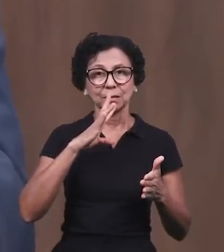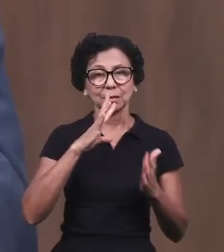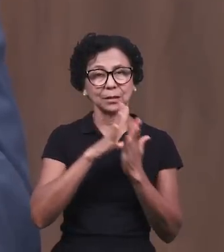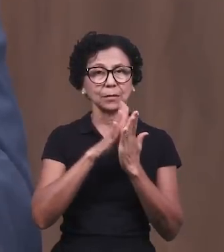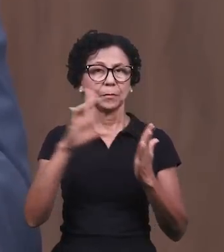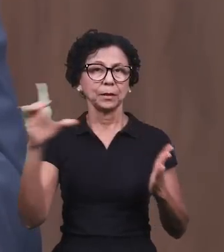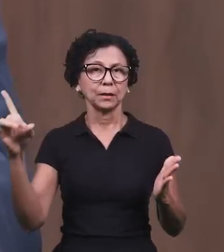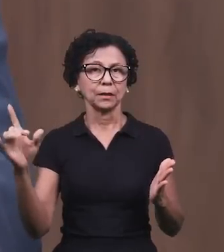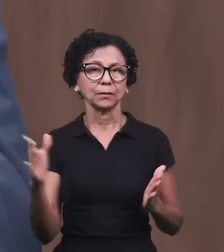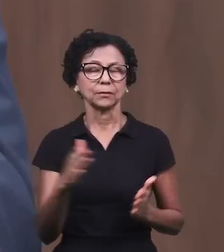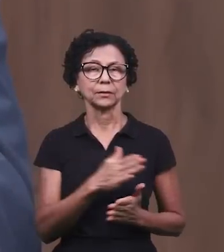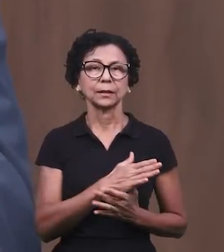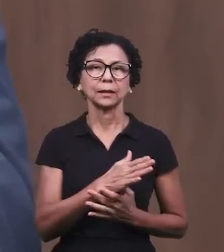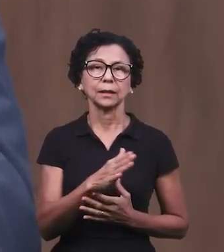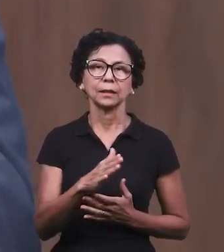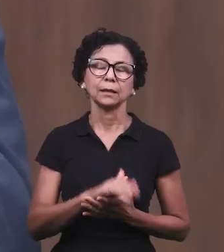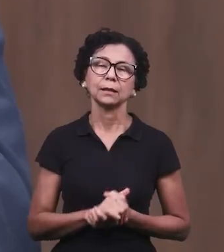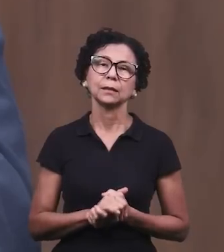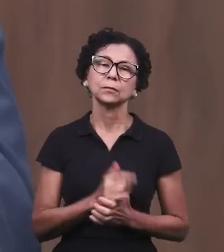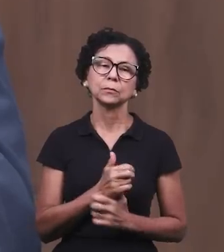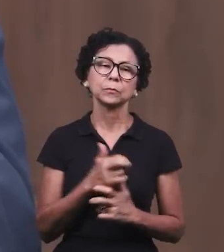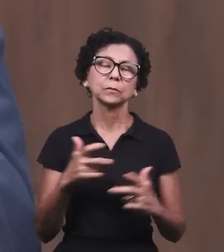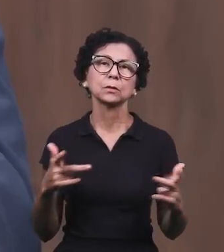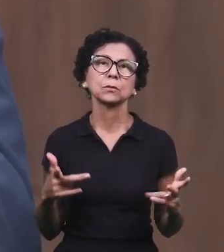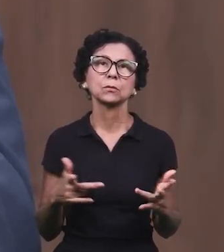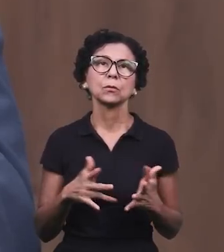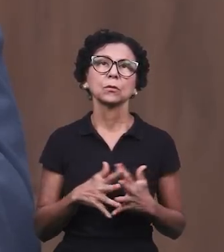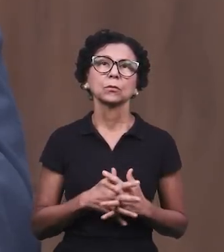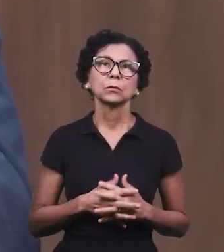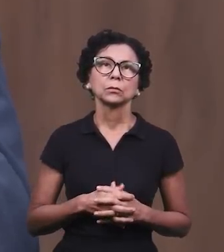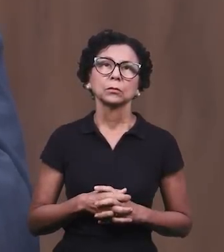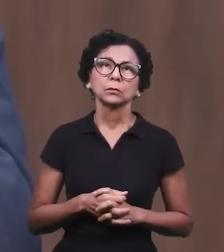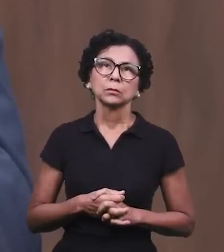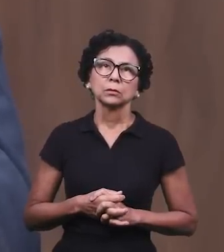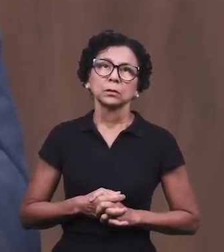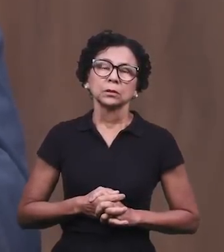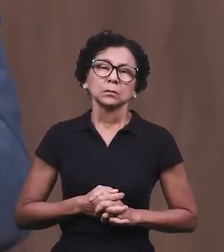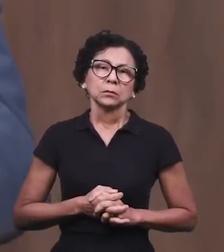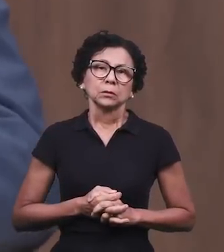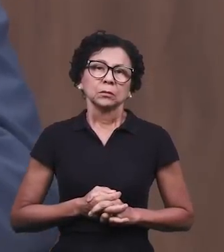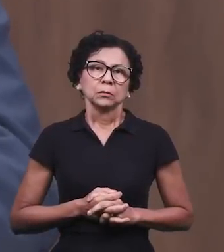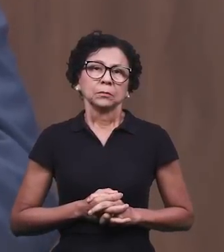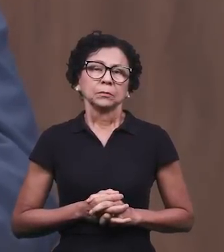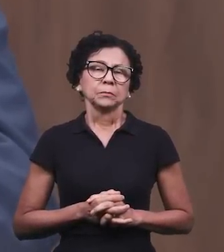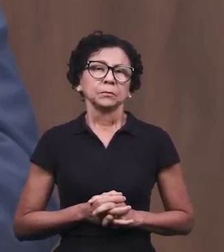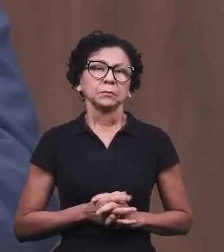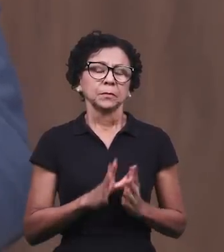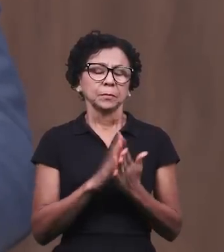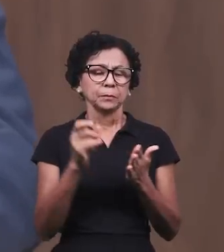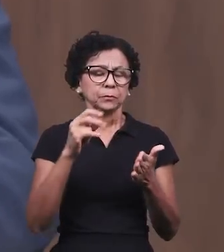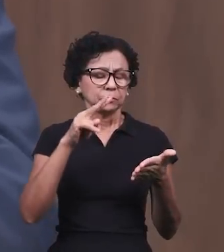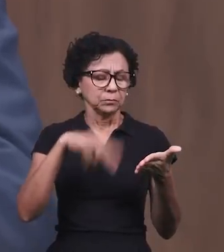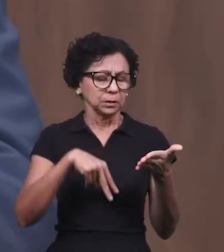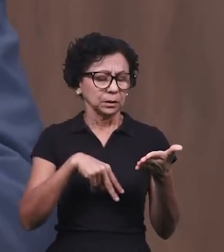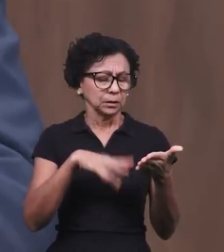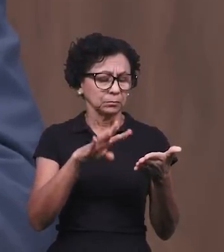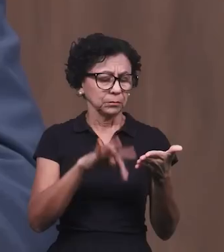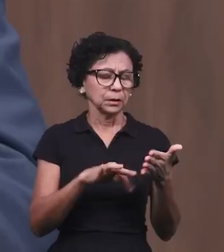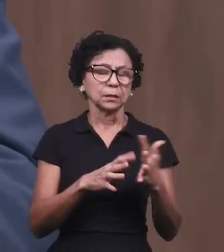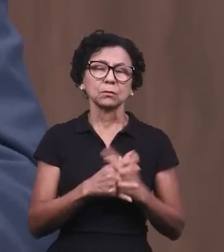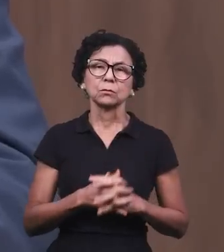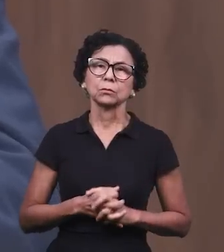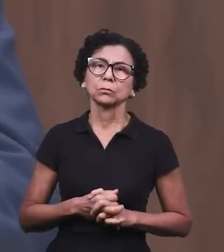né, coisas que você não são boas você citar. Mas quando você lê no texto, está tudo bem porque está na palavra, não